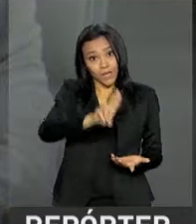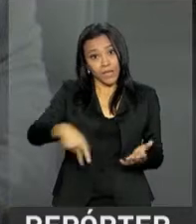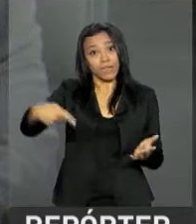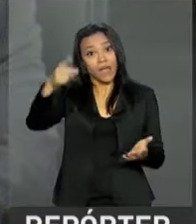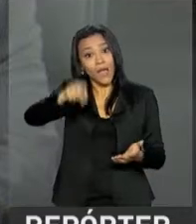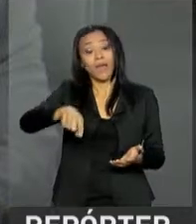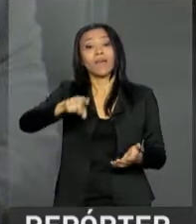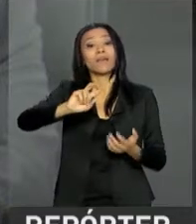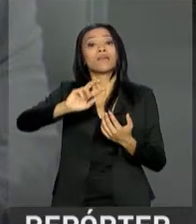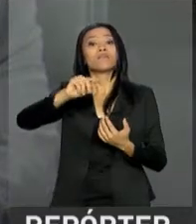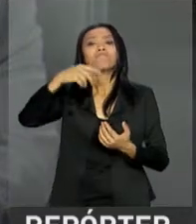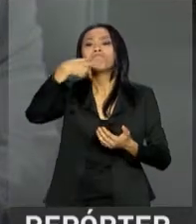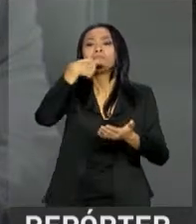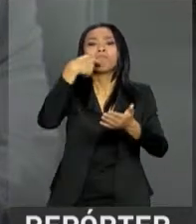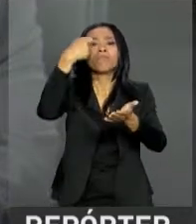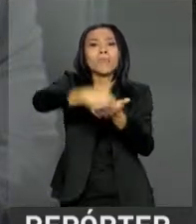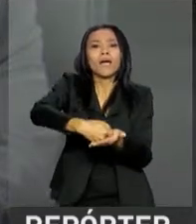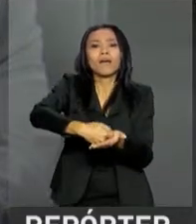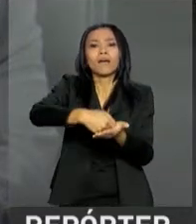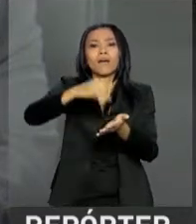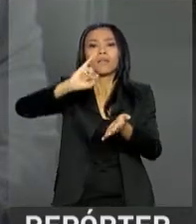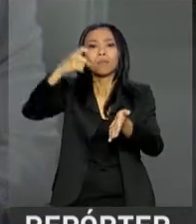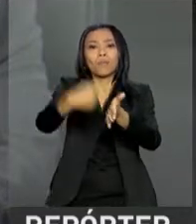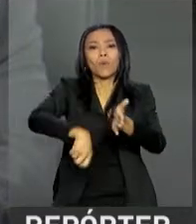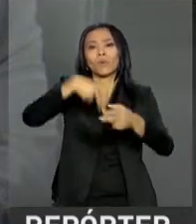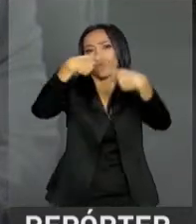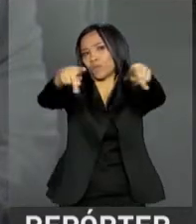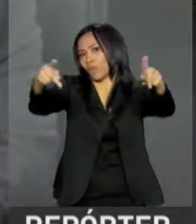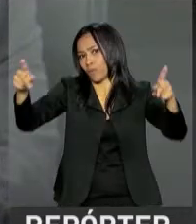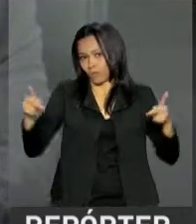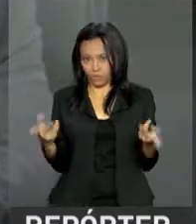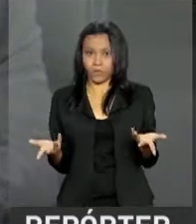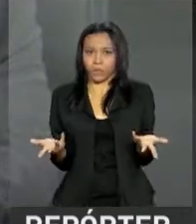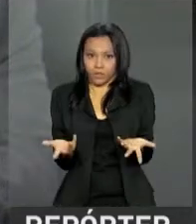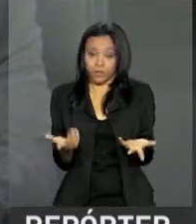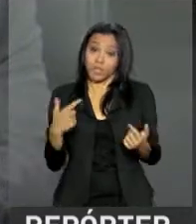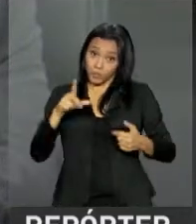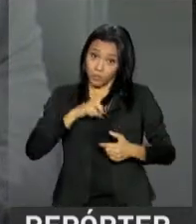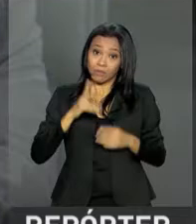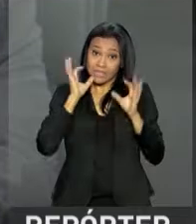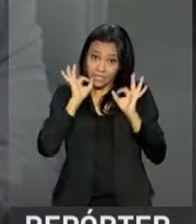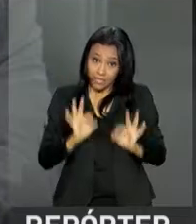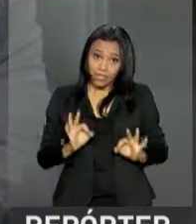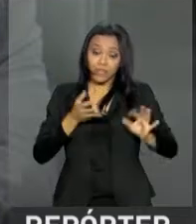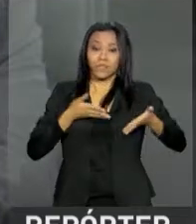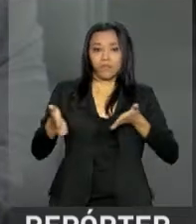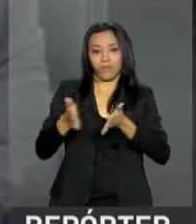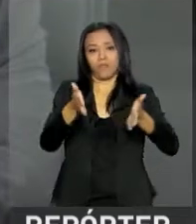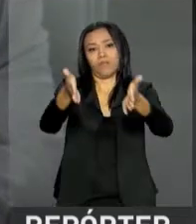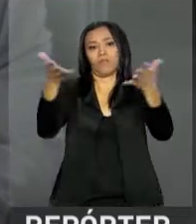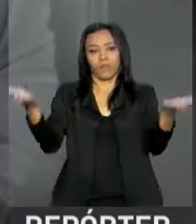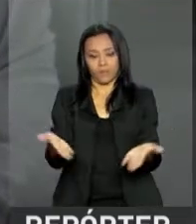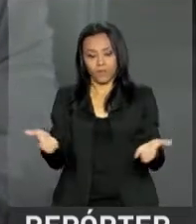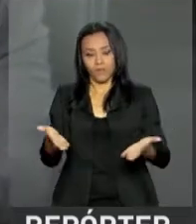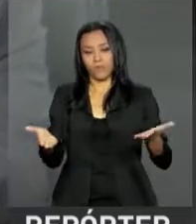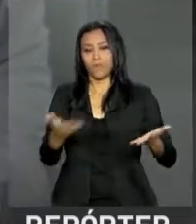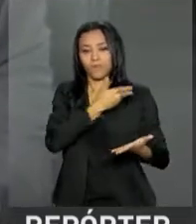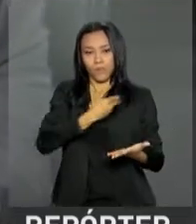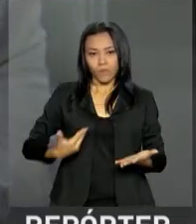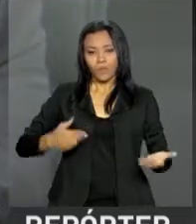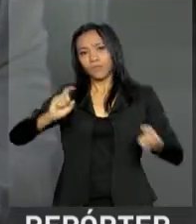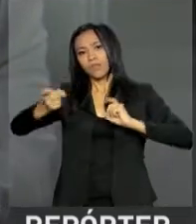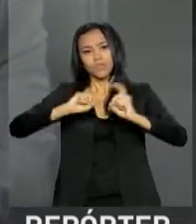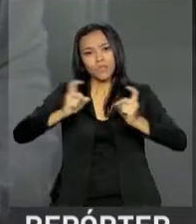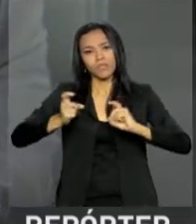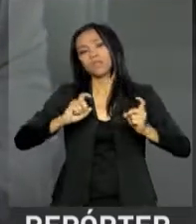fruto do pagamento dos impostos de cada cidadão. E eu tenho certeza que o caminho que hoje a administração segue de abertura